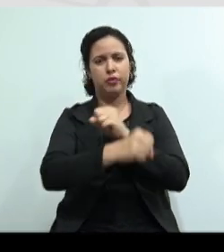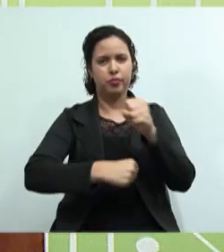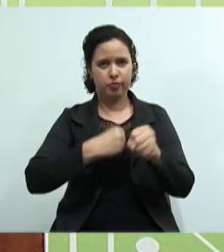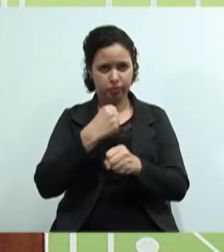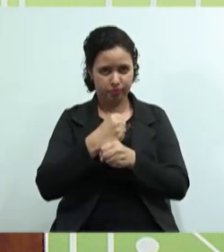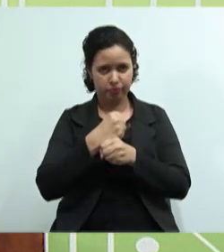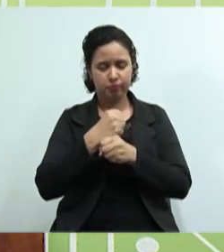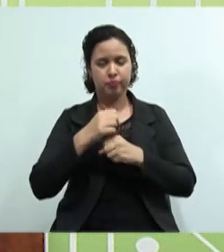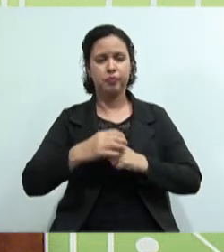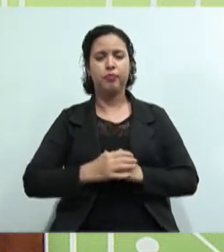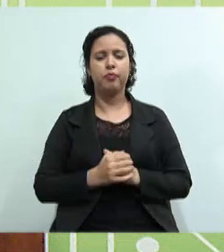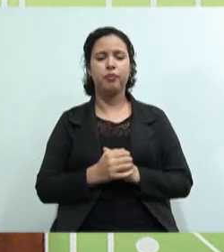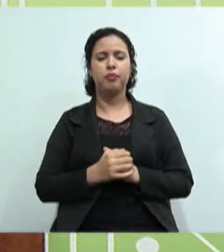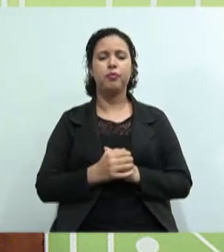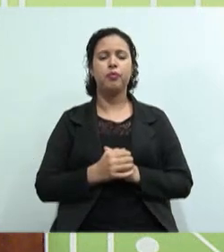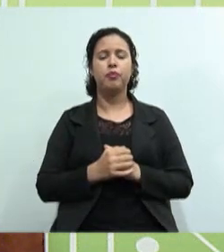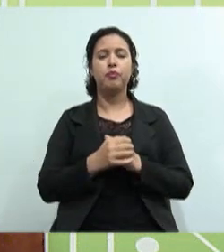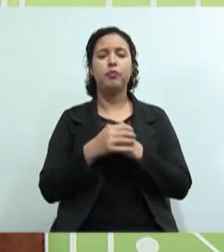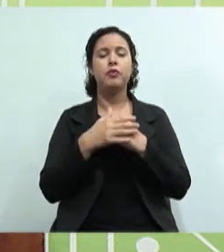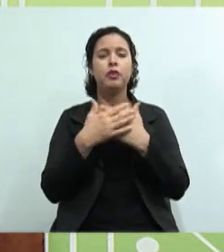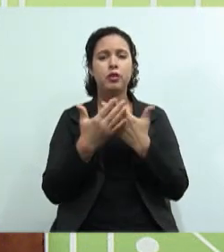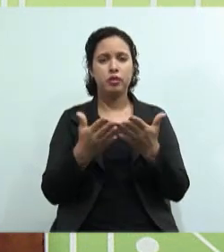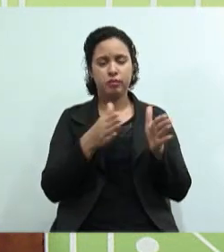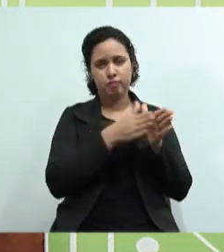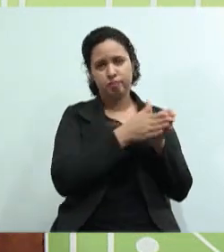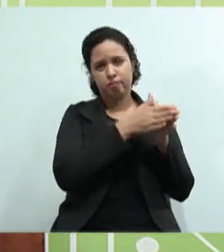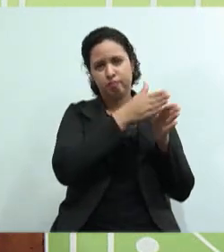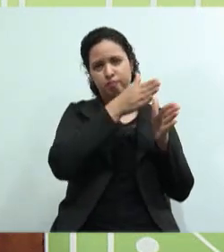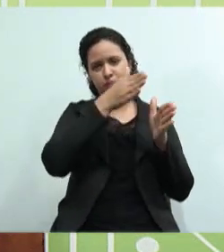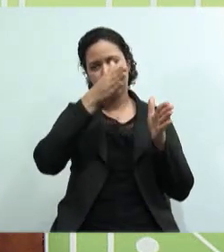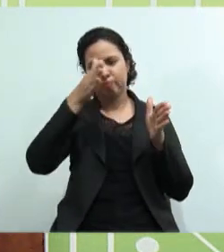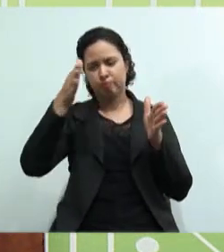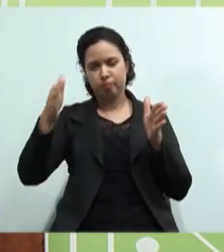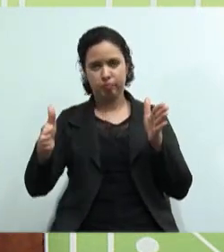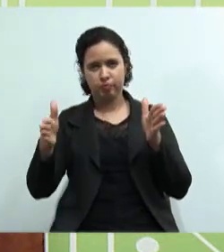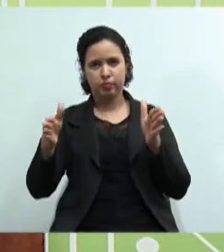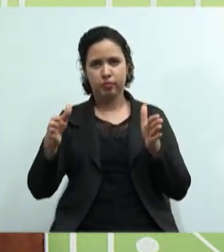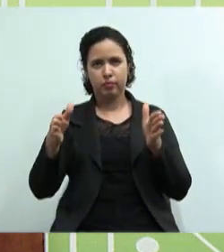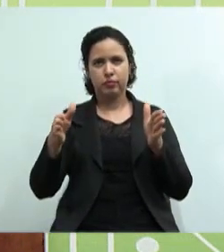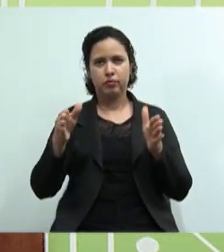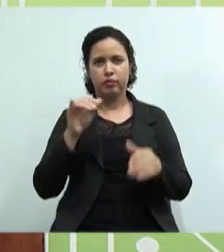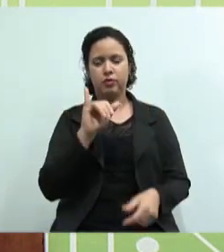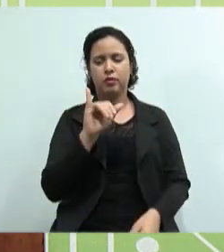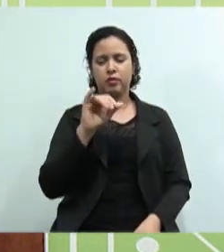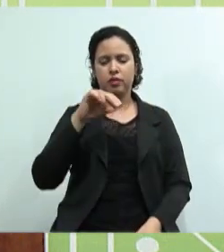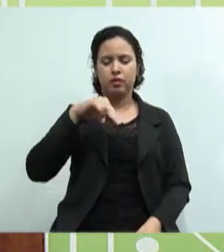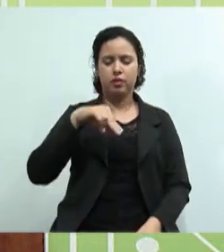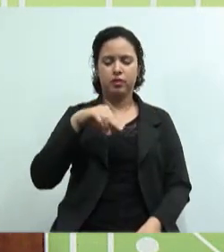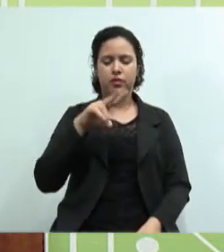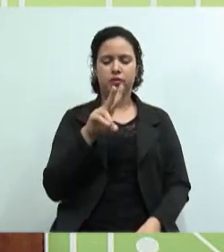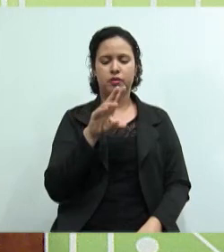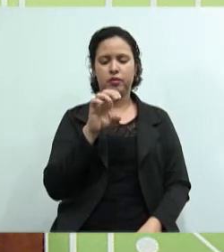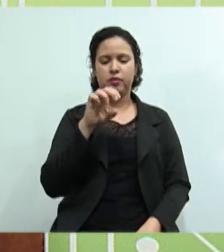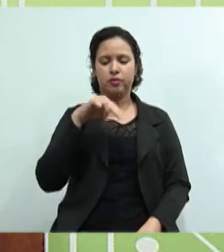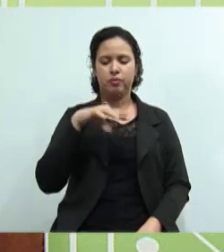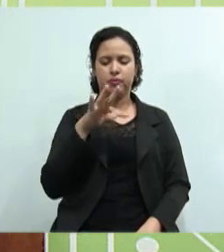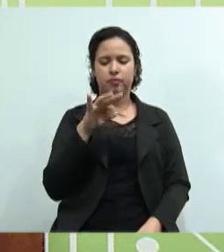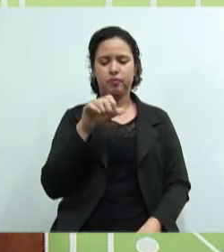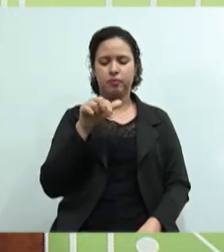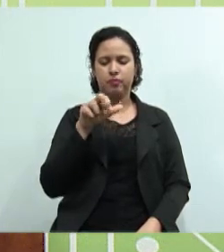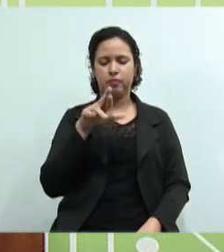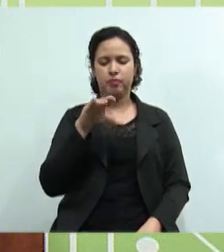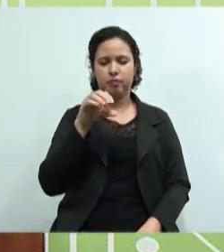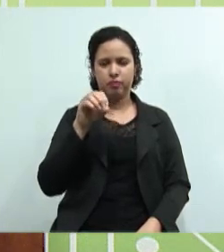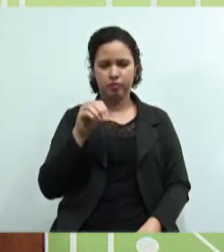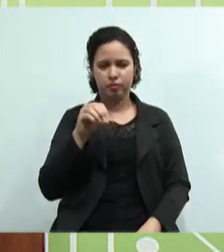o sistema de inventário periódico, como é que funciona? Então, a cooperativa, hoje nós temos muito software, nós temos o